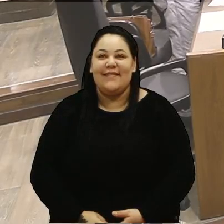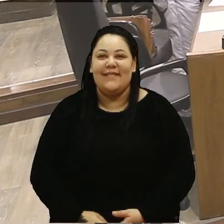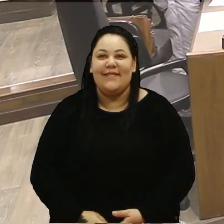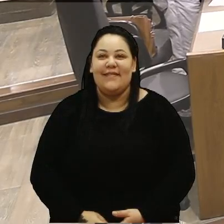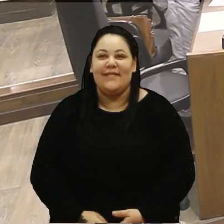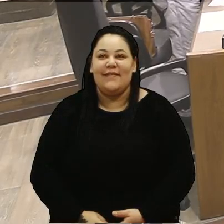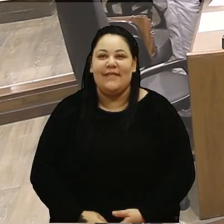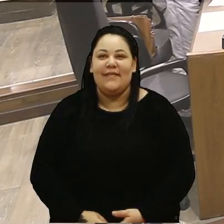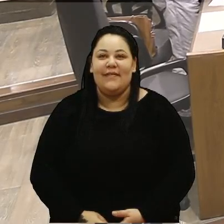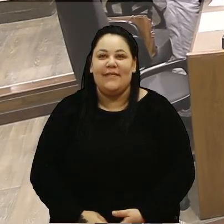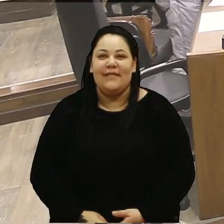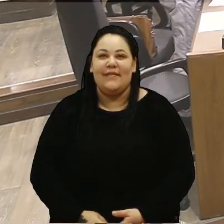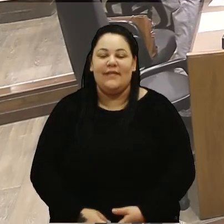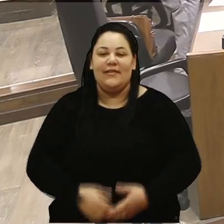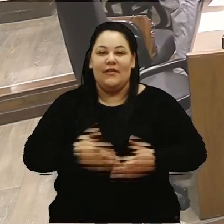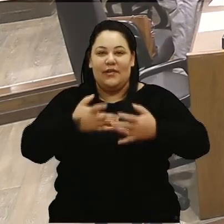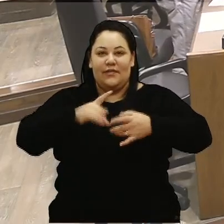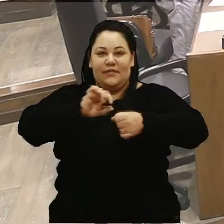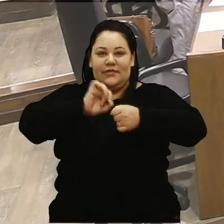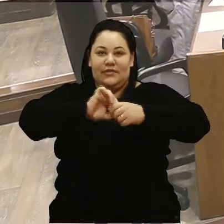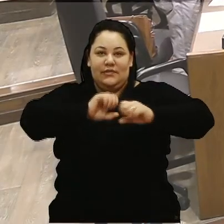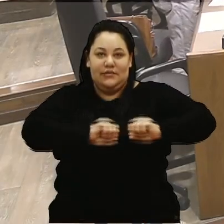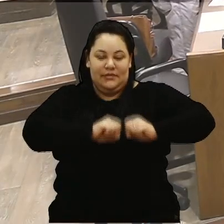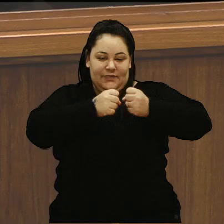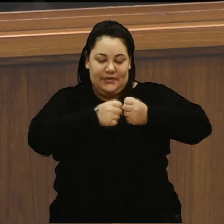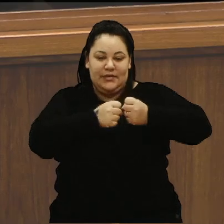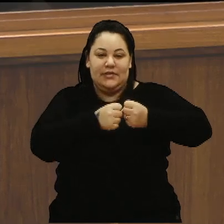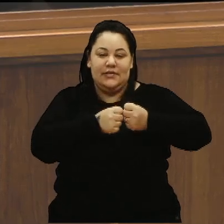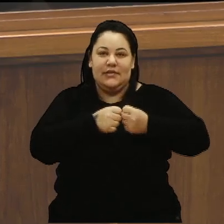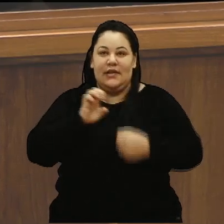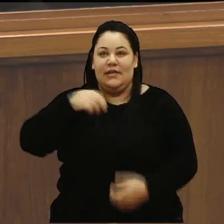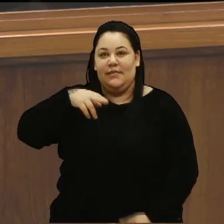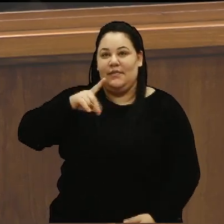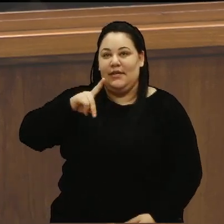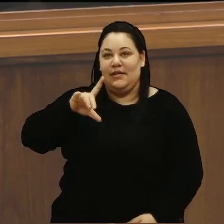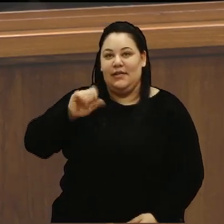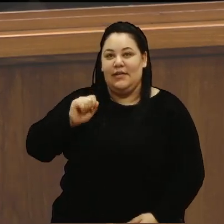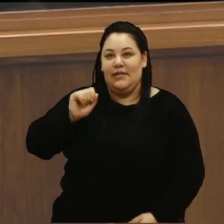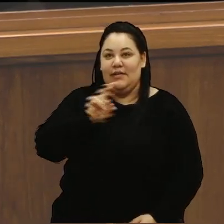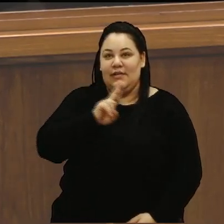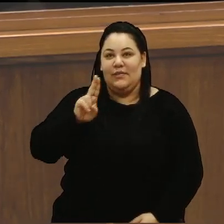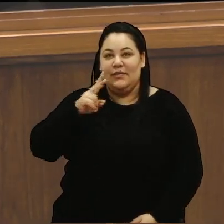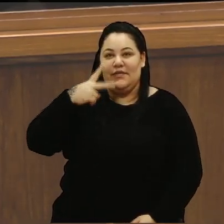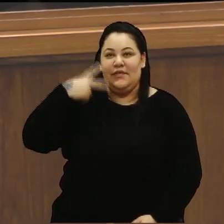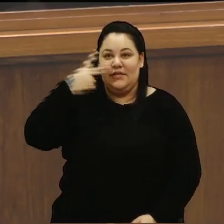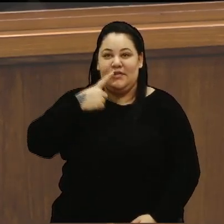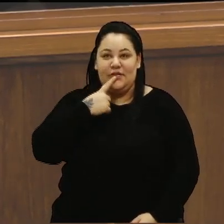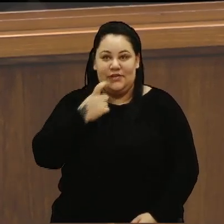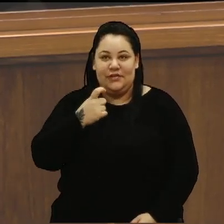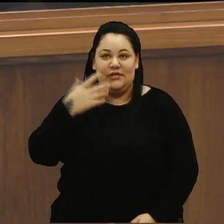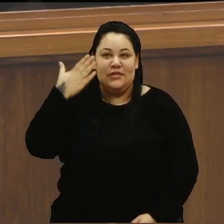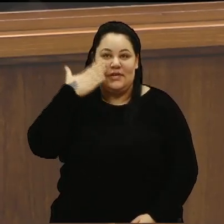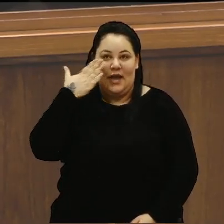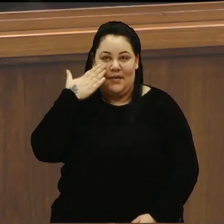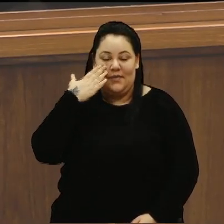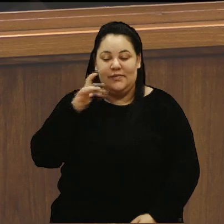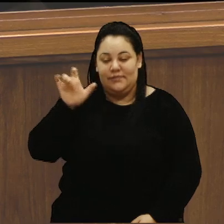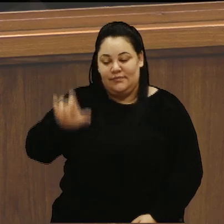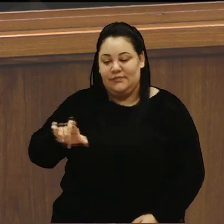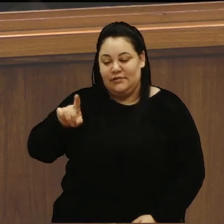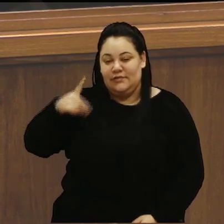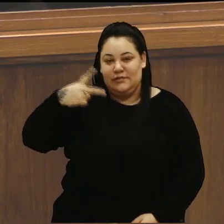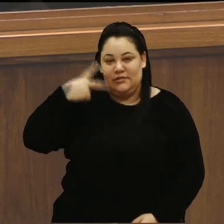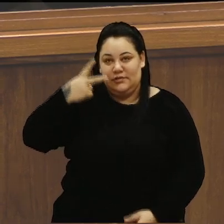a defesa dessa emenda em nome da vereadora Rose, que a gente sabe que é uma das parlamentares que